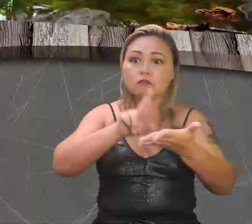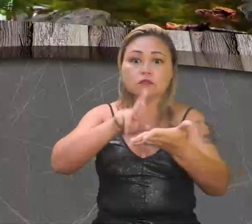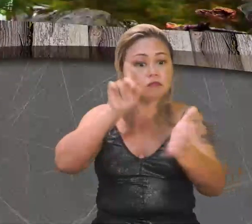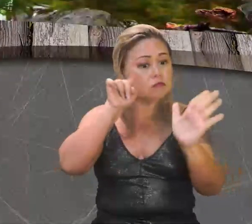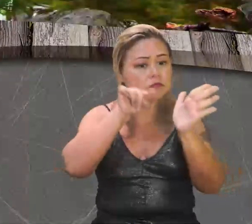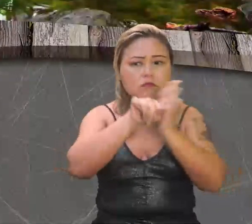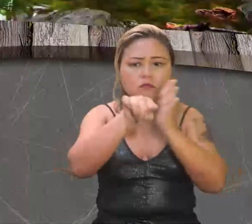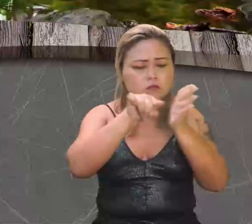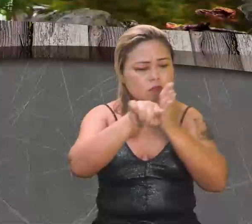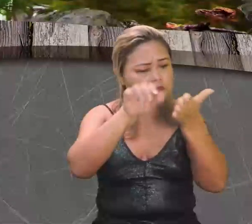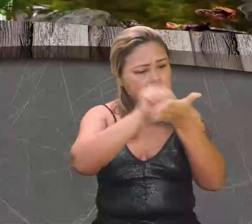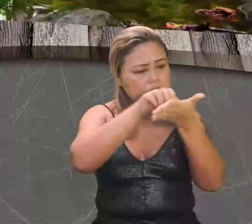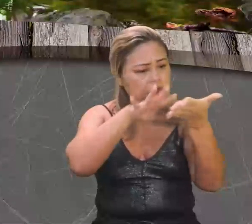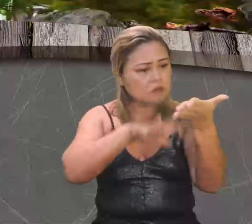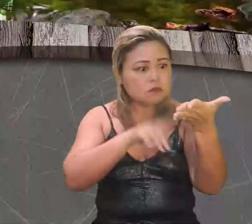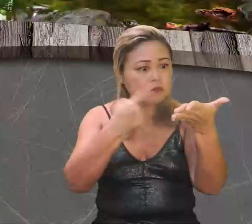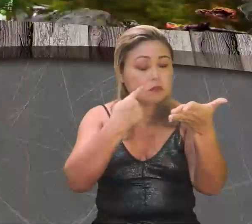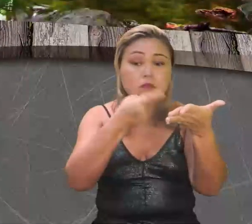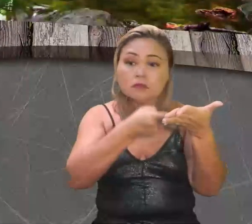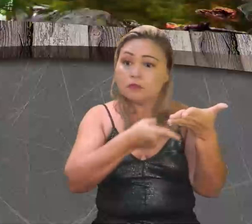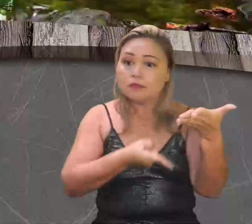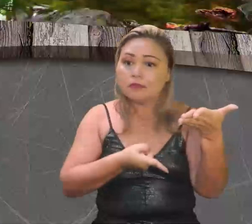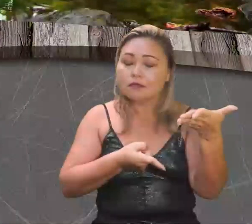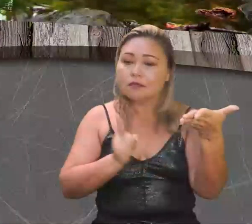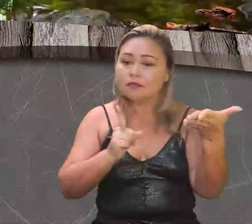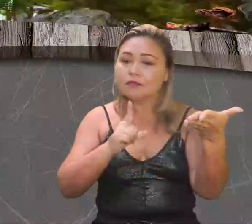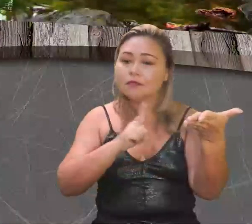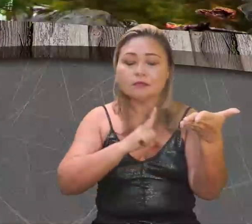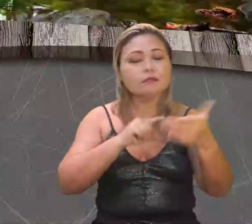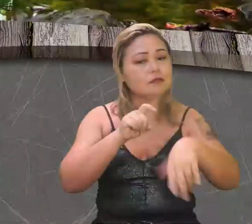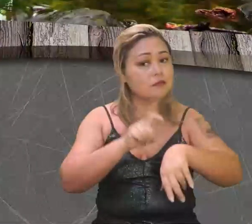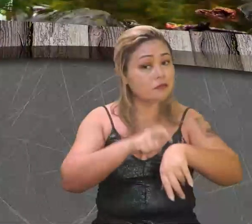algumas questõezinhas. Muito bem, a gente